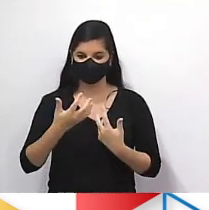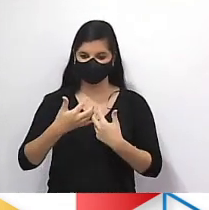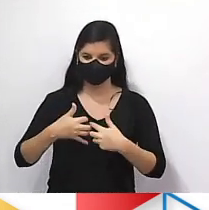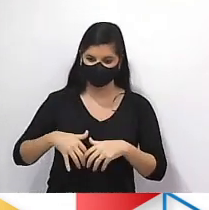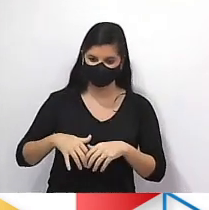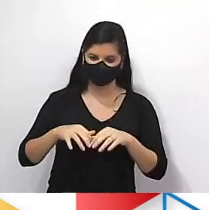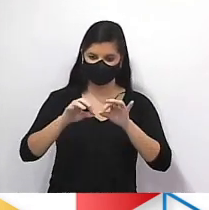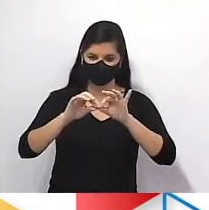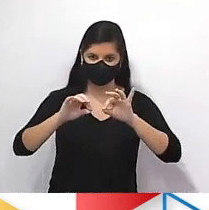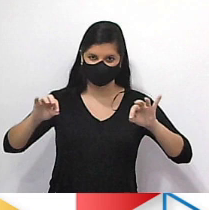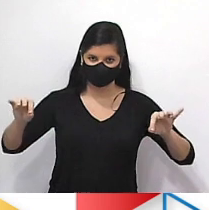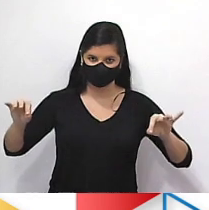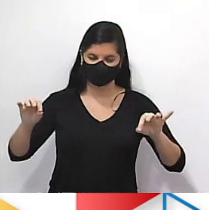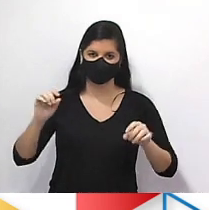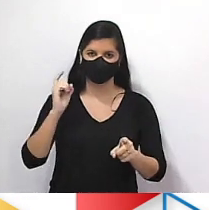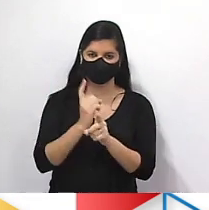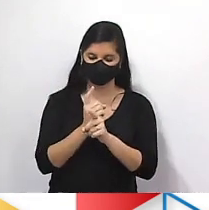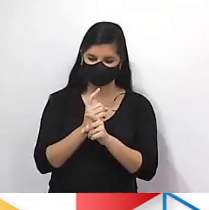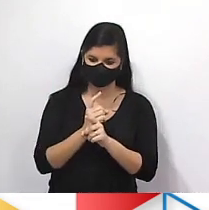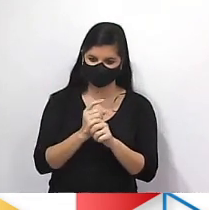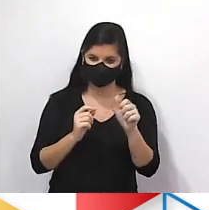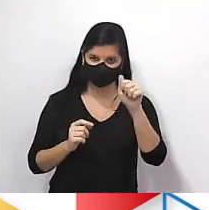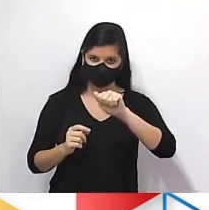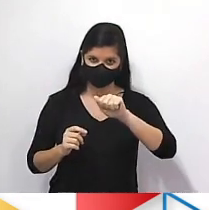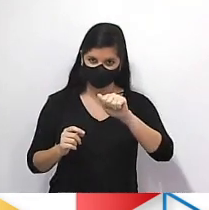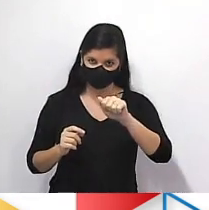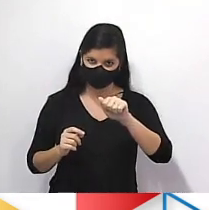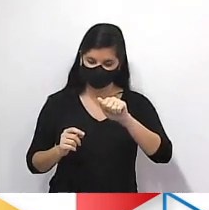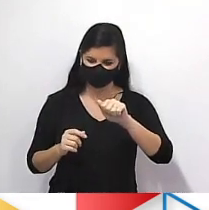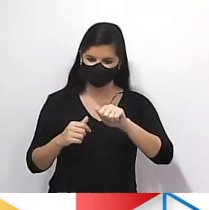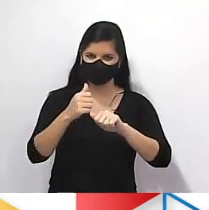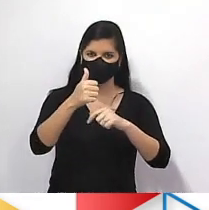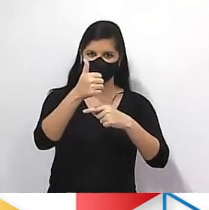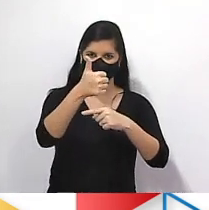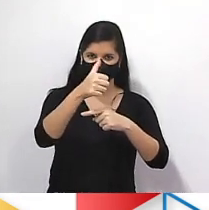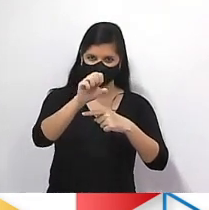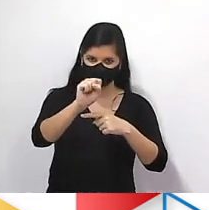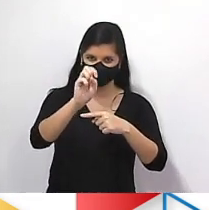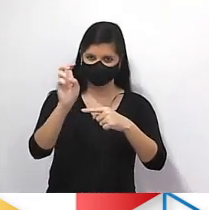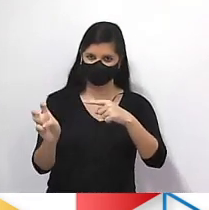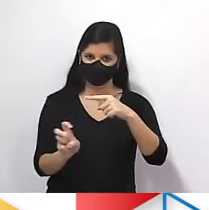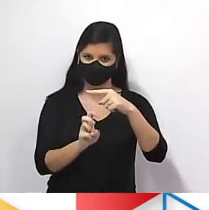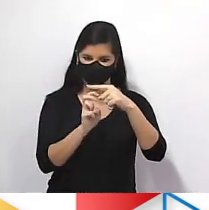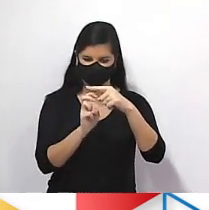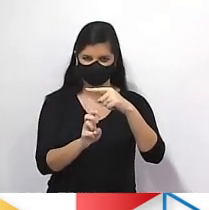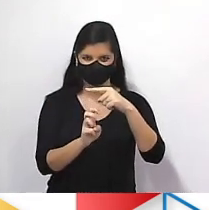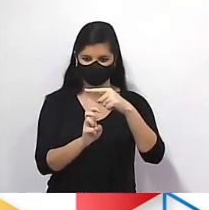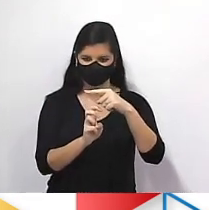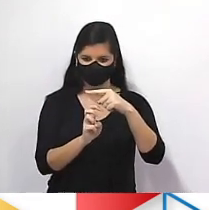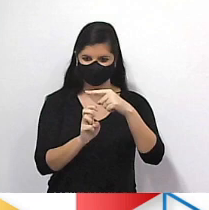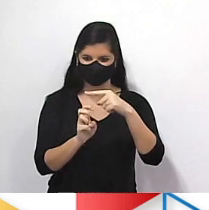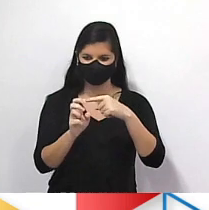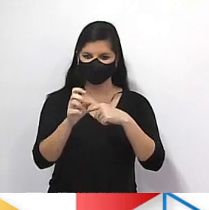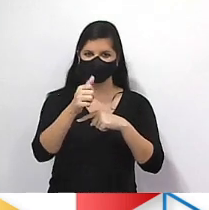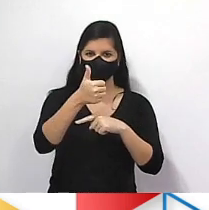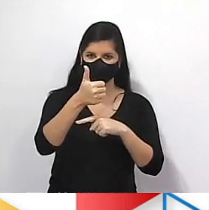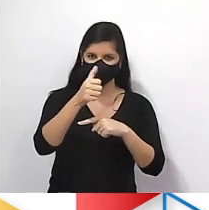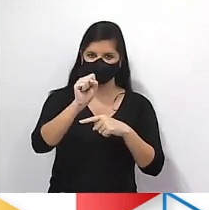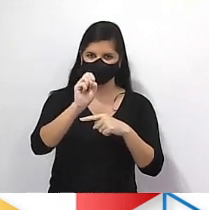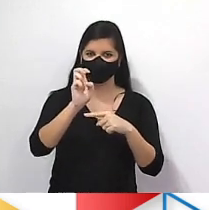numérica nós vamos localizar. Letra A, item A. 18 dividido por 5. 18 sobre